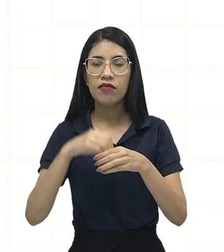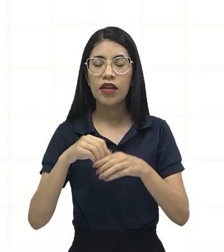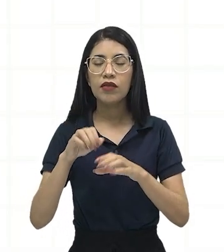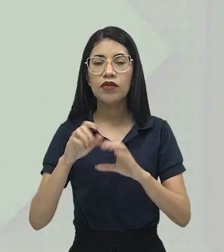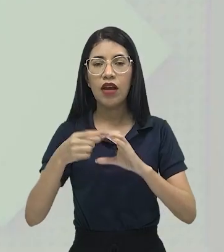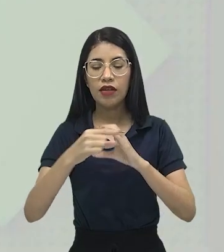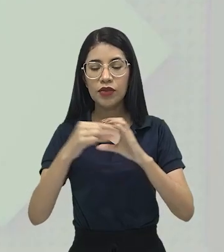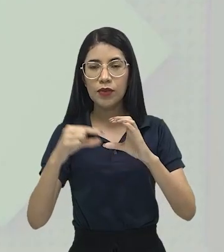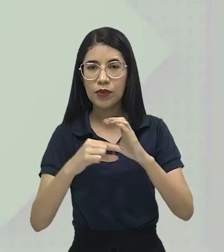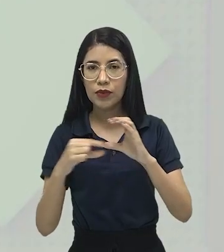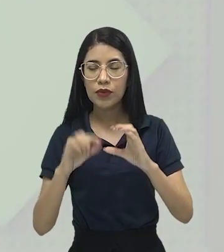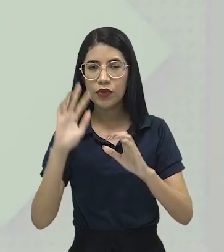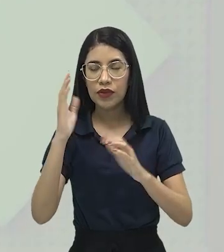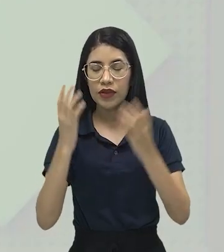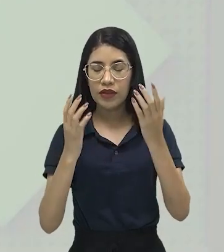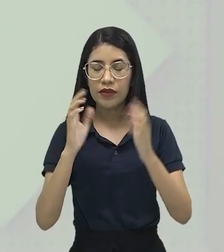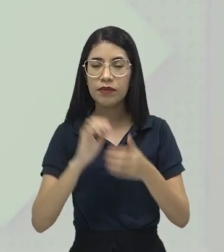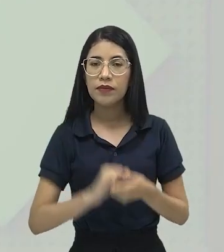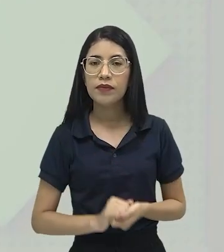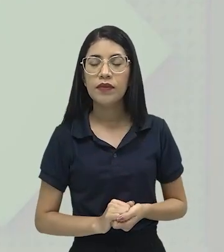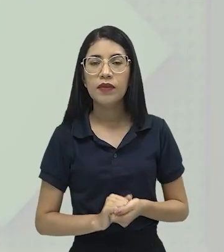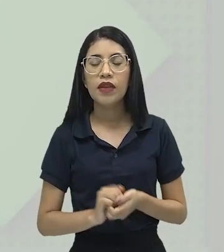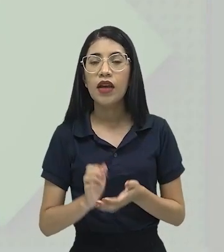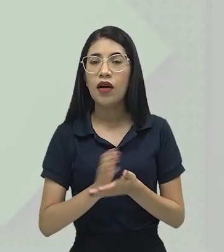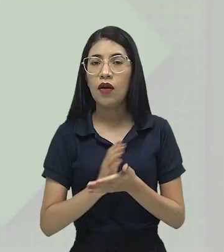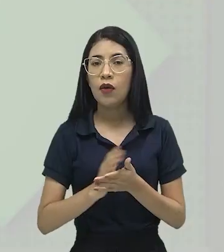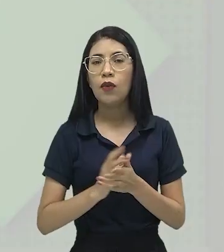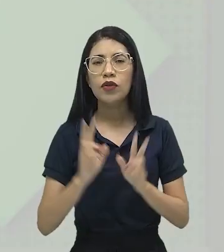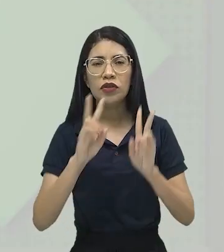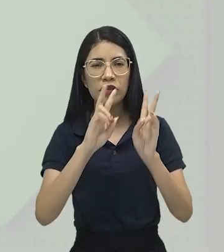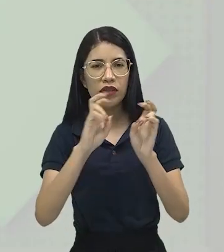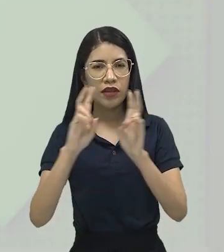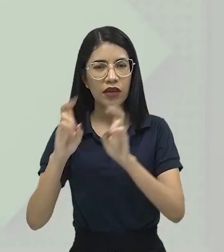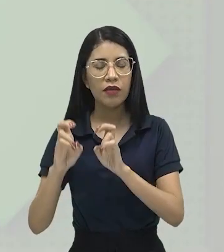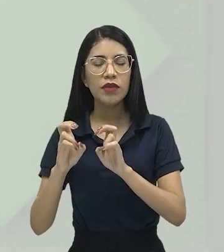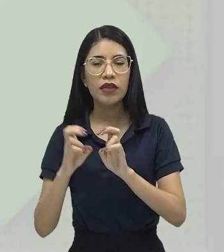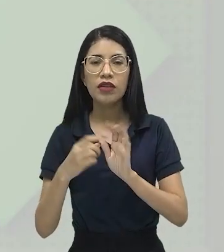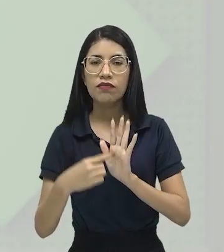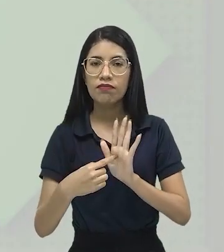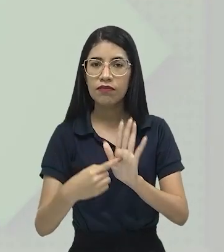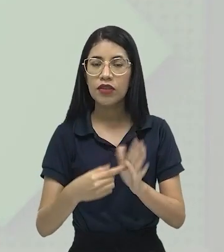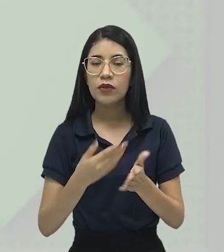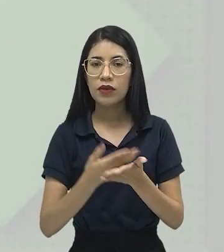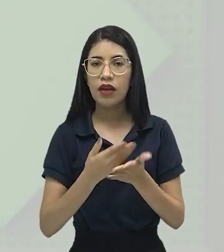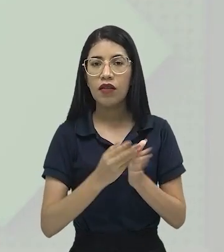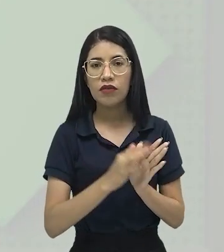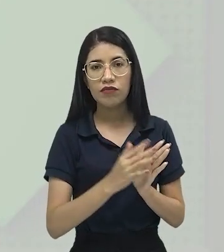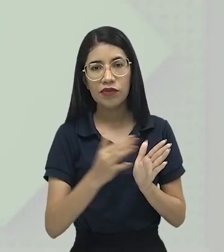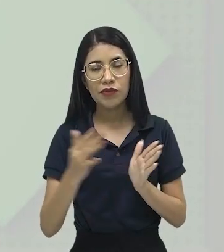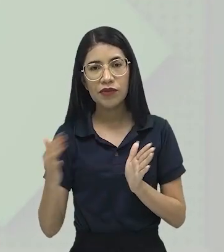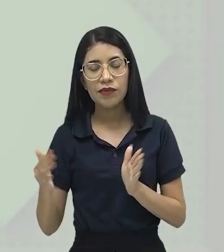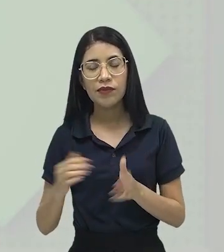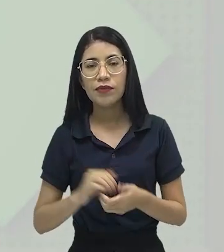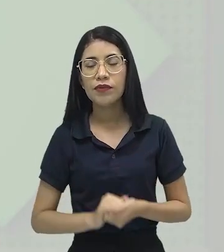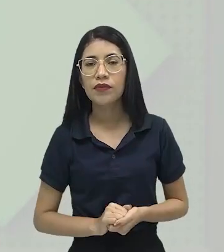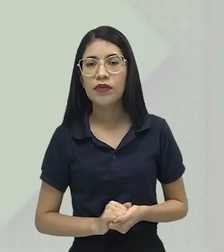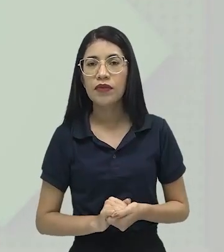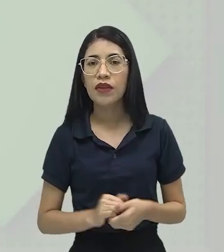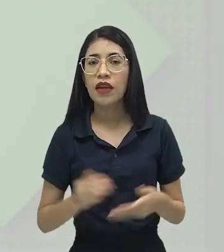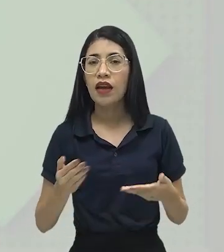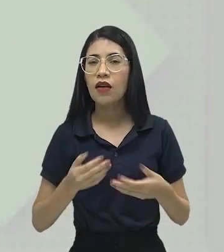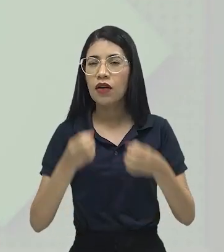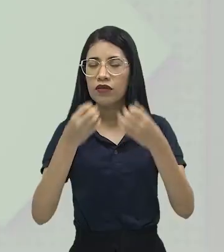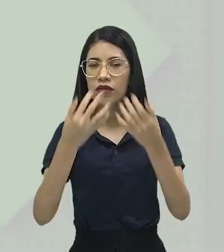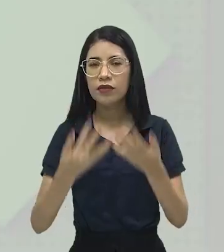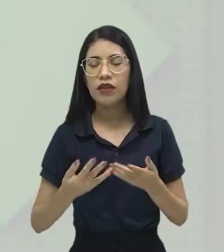zona climática, né? Foram aí alguns dos assuntos que nós vimos durante as nossas aulas, e agora a gente vai falar